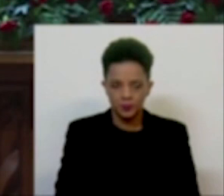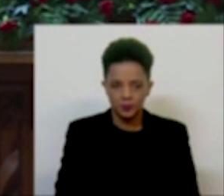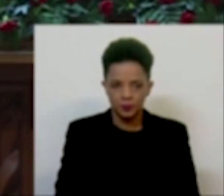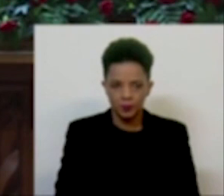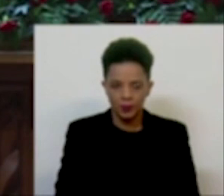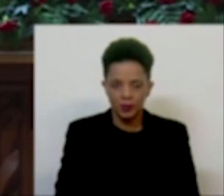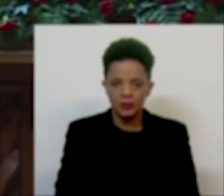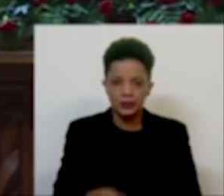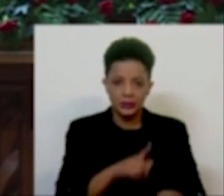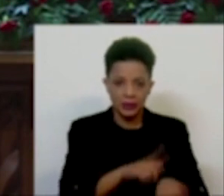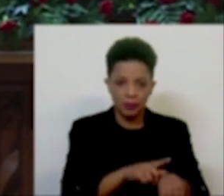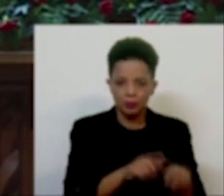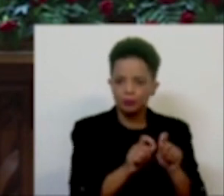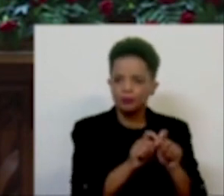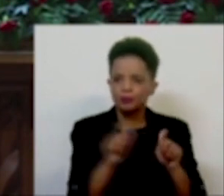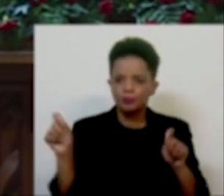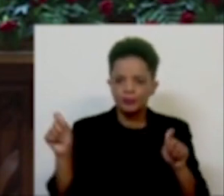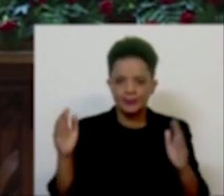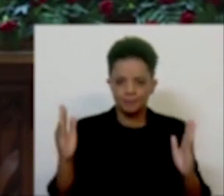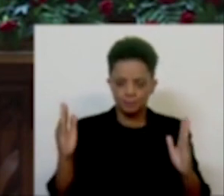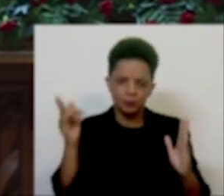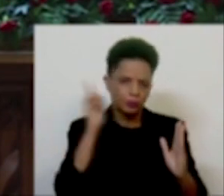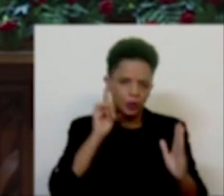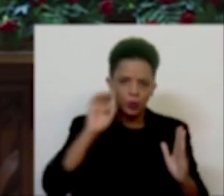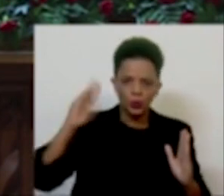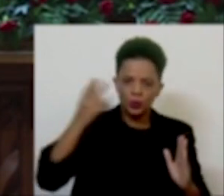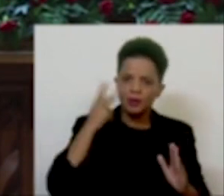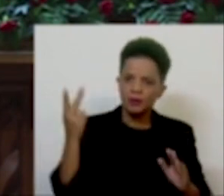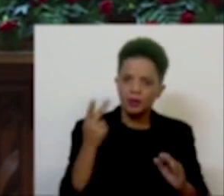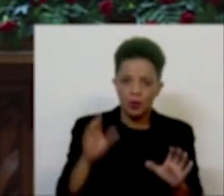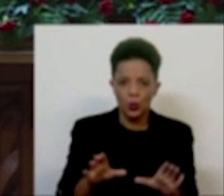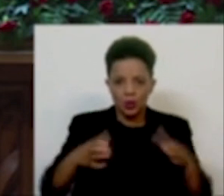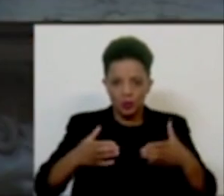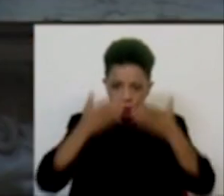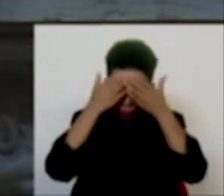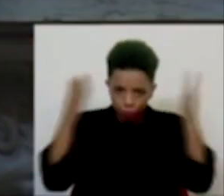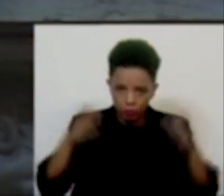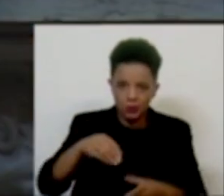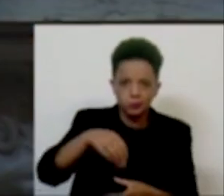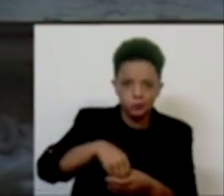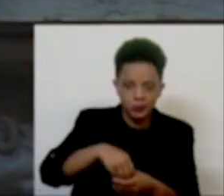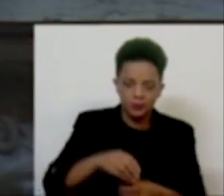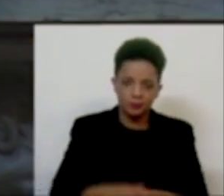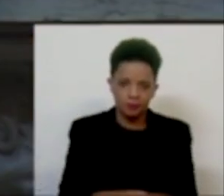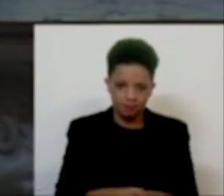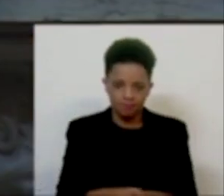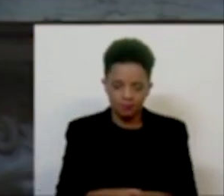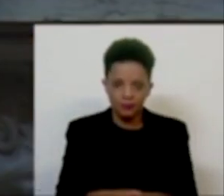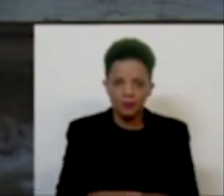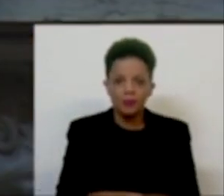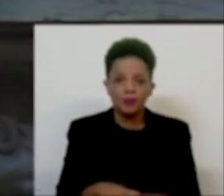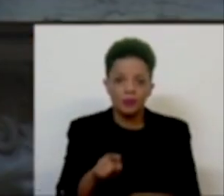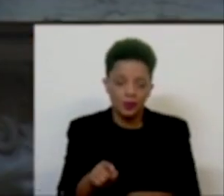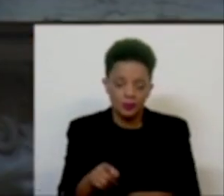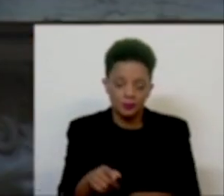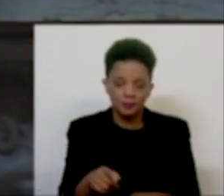O tempo tem sido um marcador essencial da vida coletiva democrática. Como todo o resto, sujeita